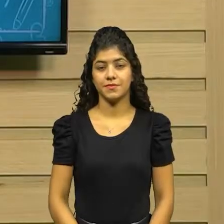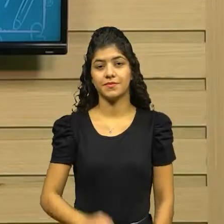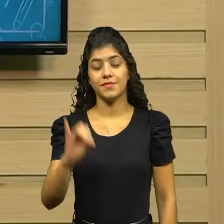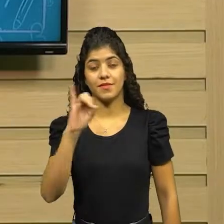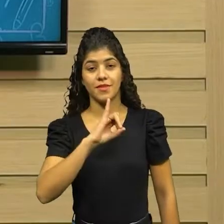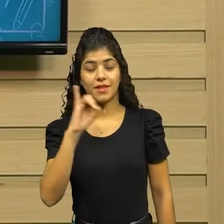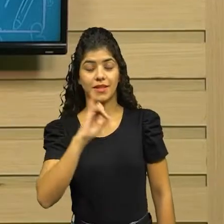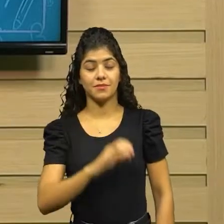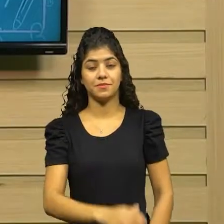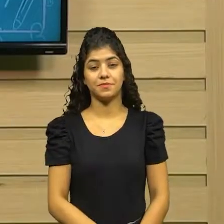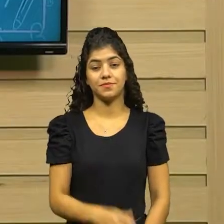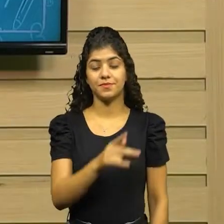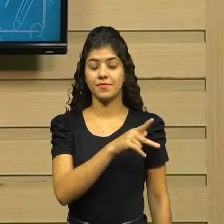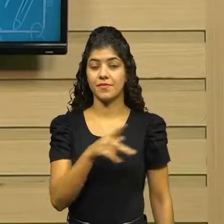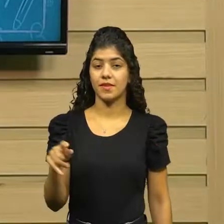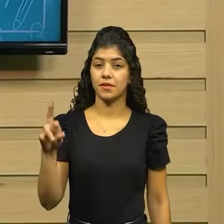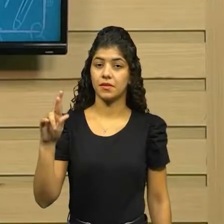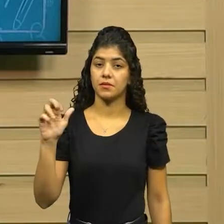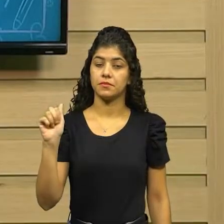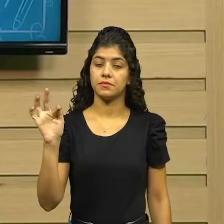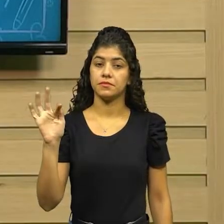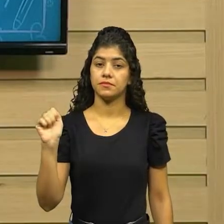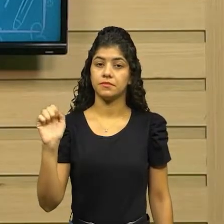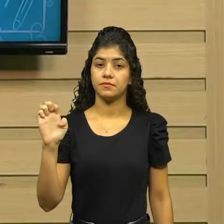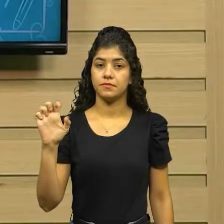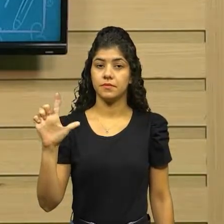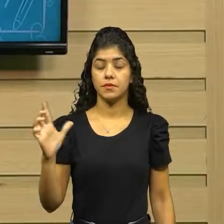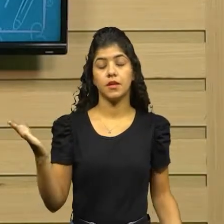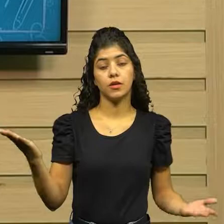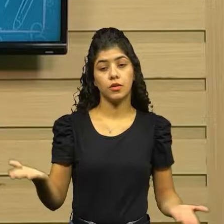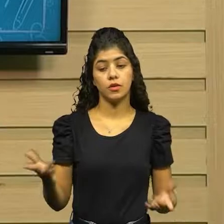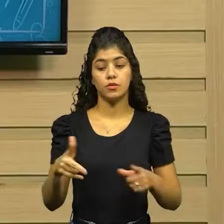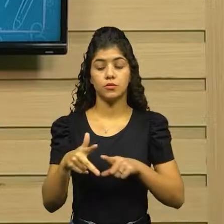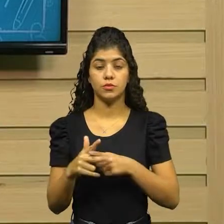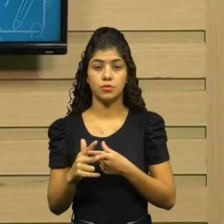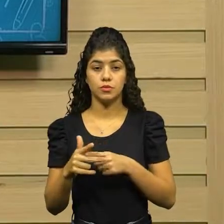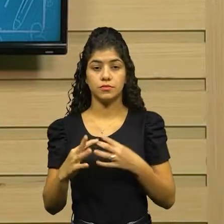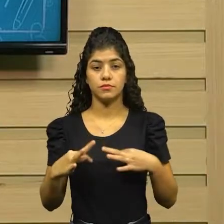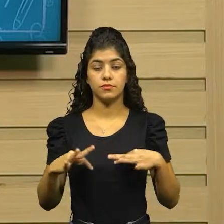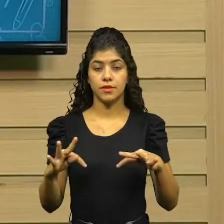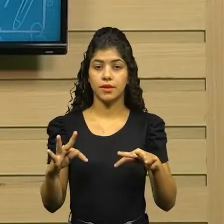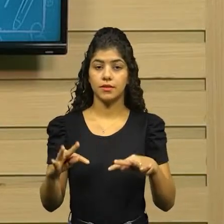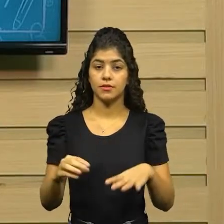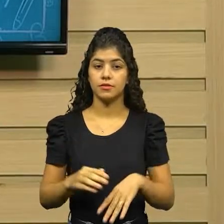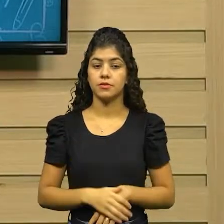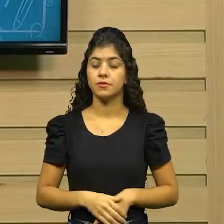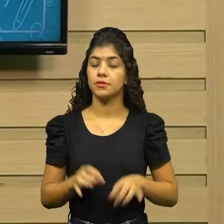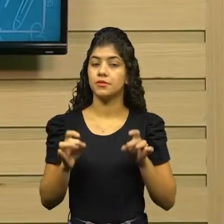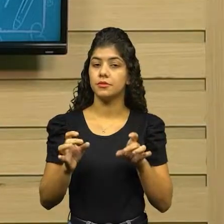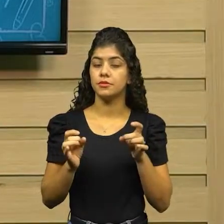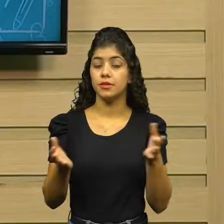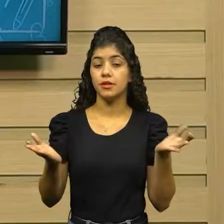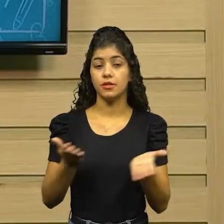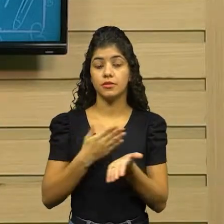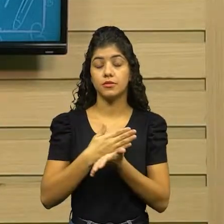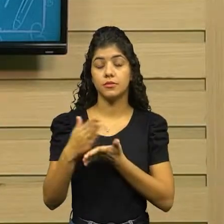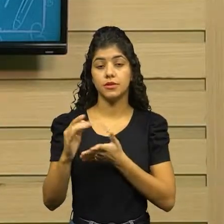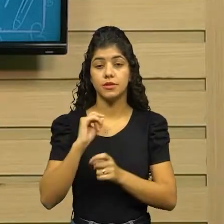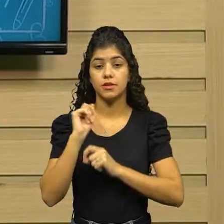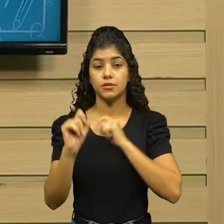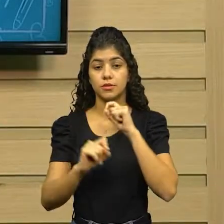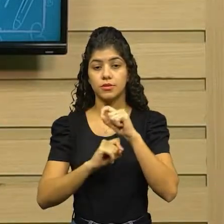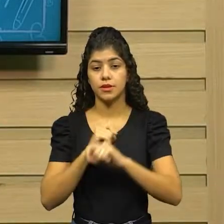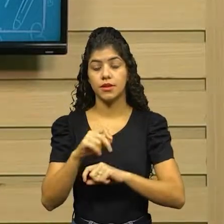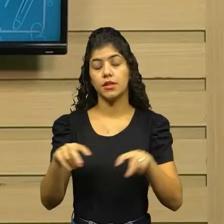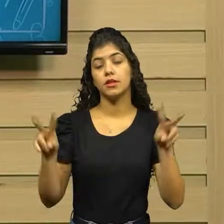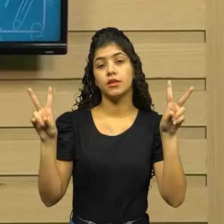Olá, sou o professor Rafael, nós estamos no curso técnico de comércio e nós vamos iniciar agora a